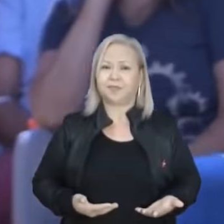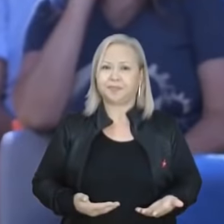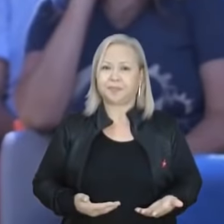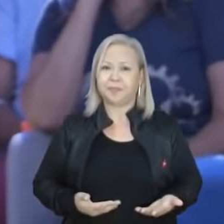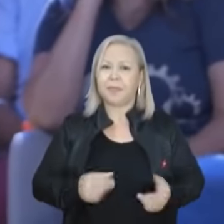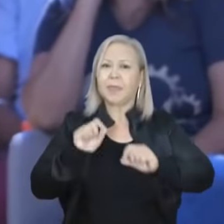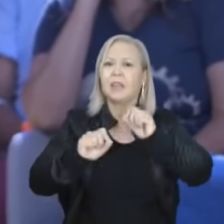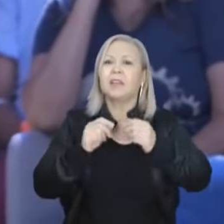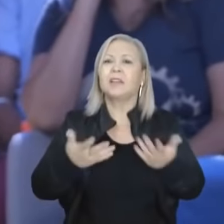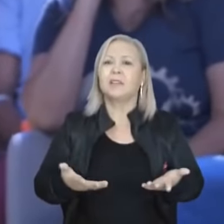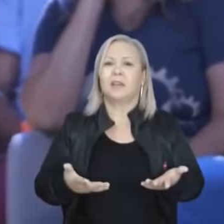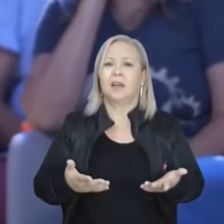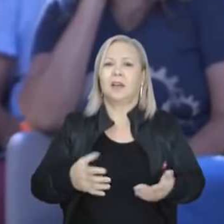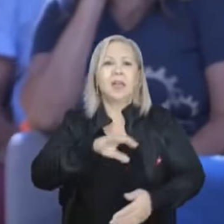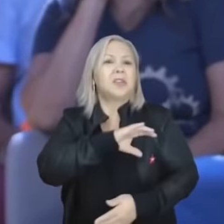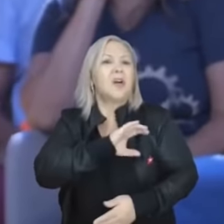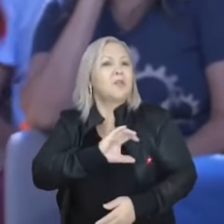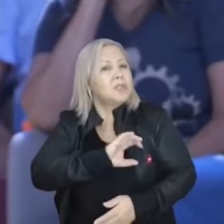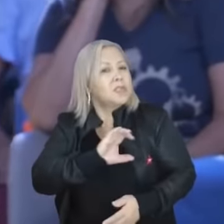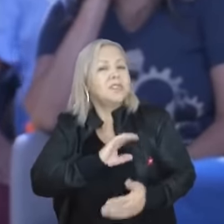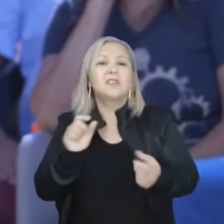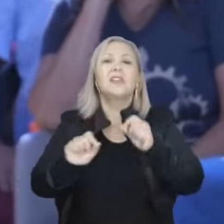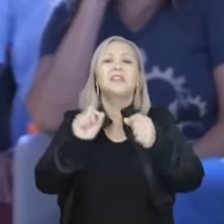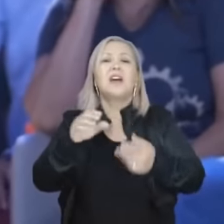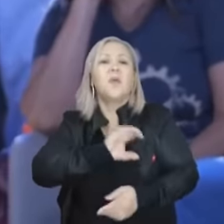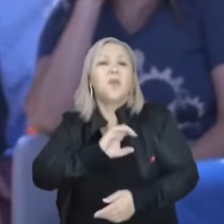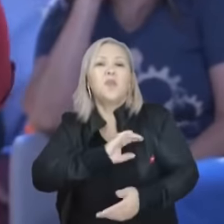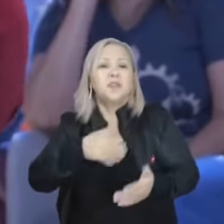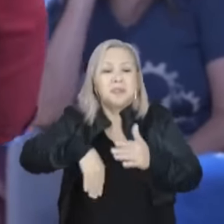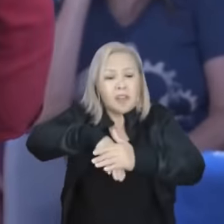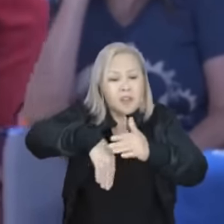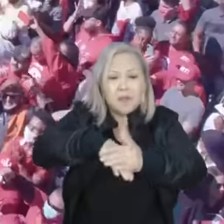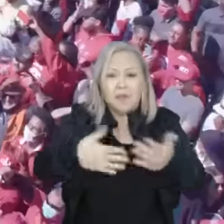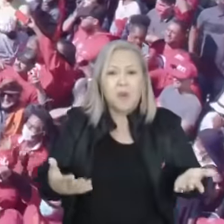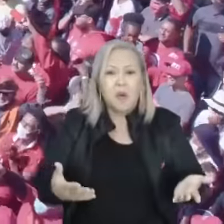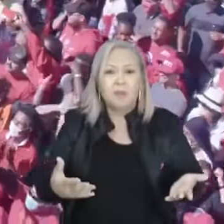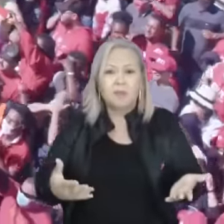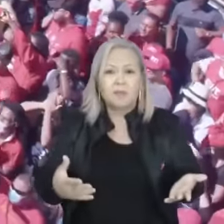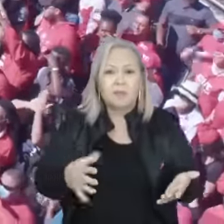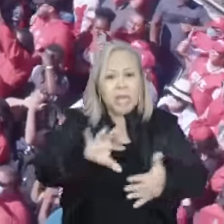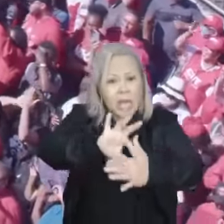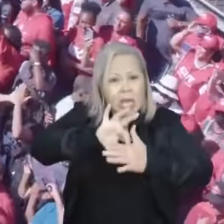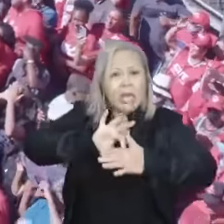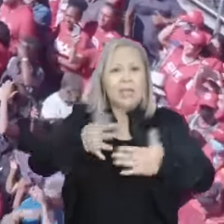vai ter um time melhor daqui a 15 anos ou 20 anos. Quem sabe?